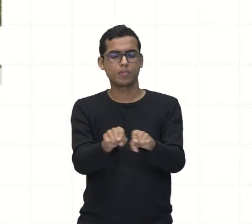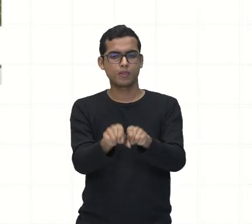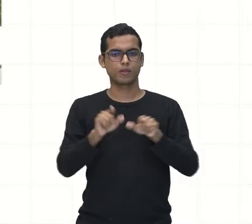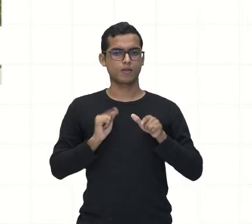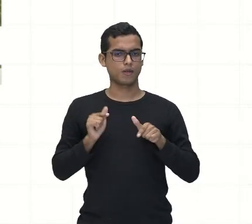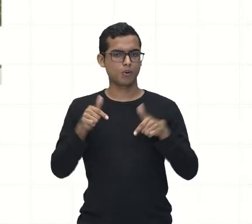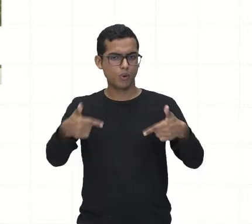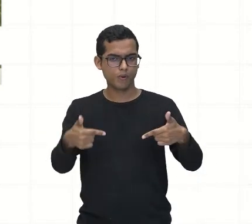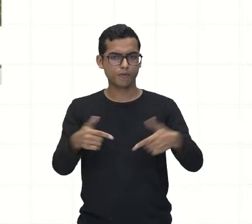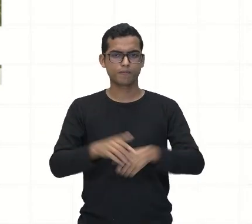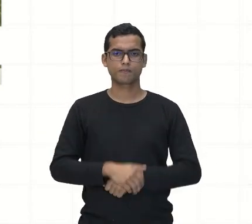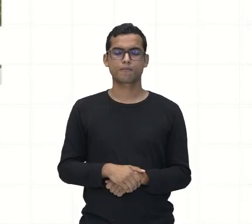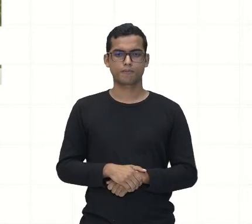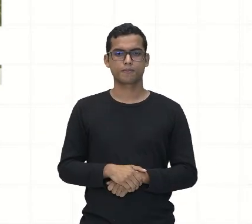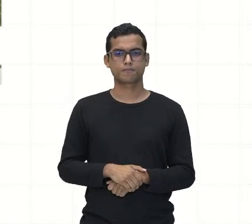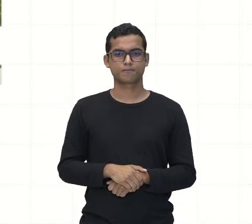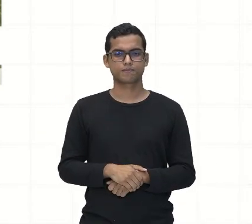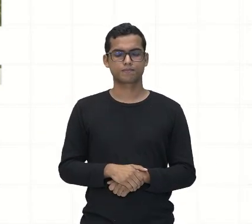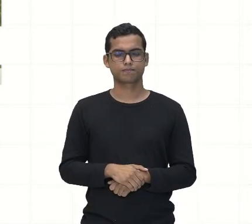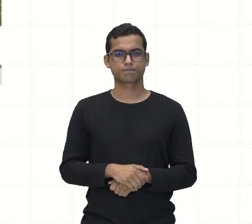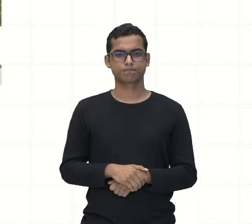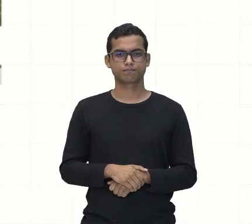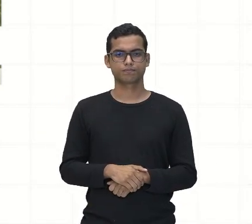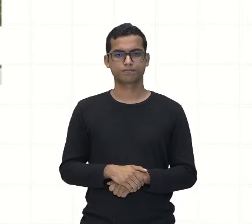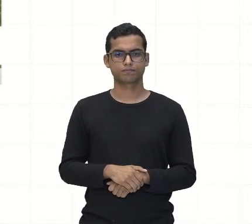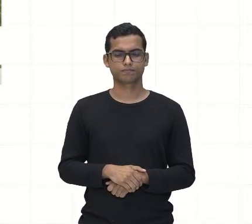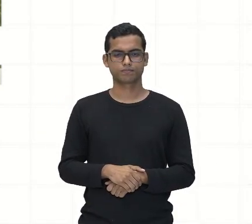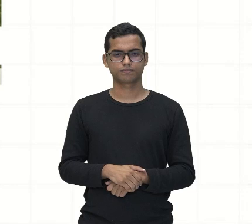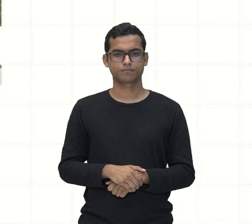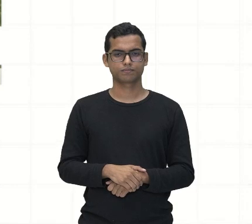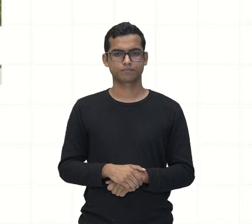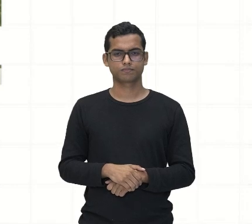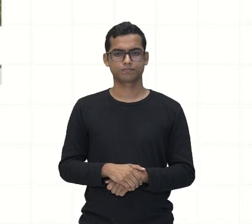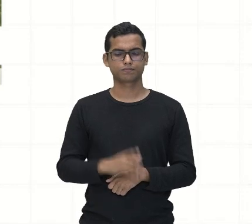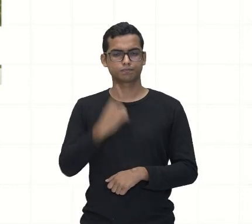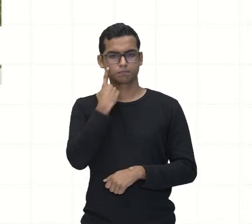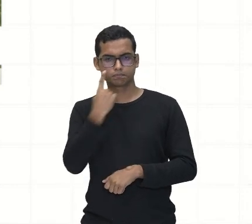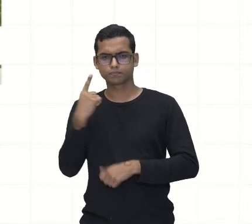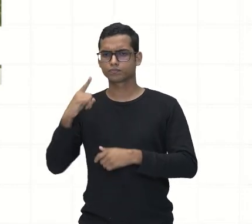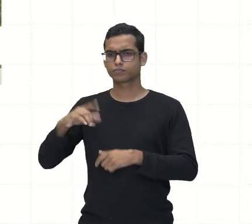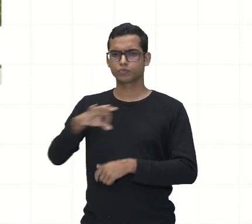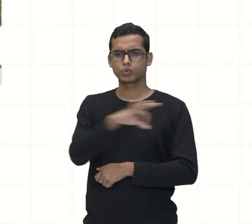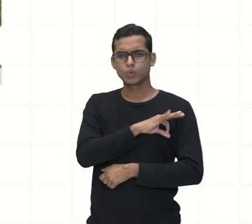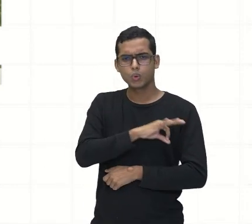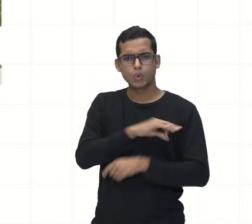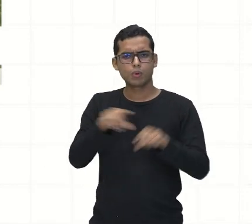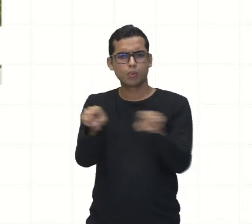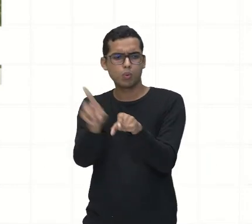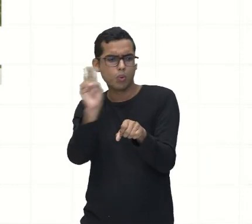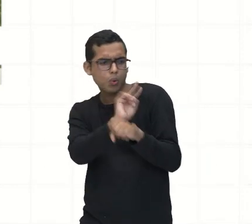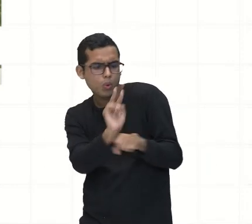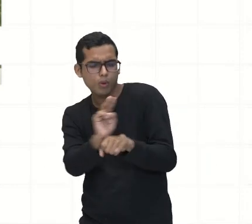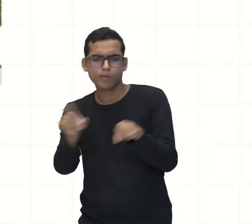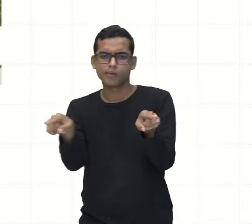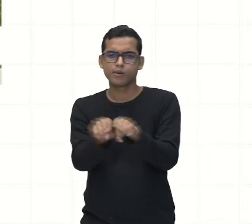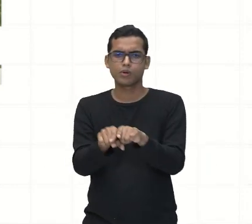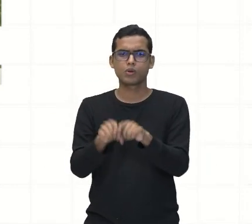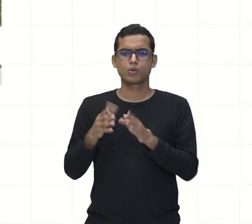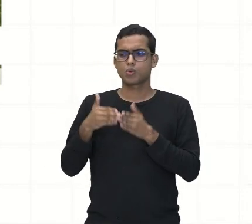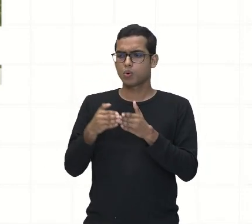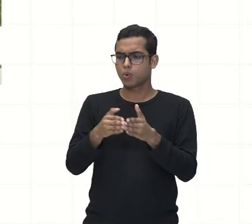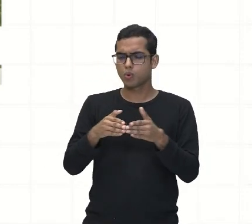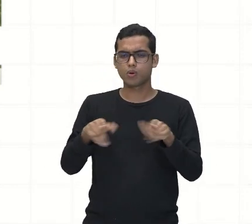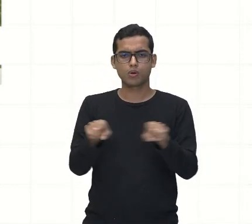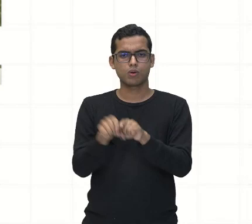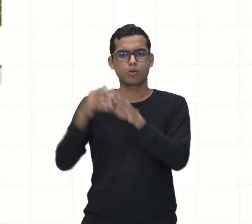ações desenvolvidas, que foram inspeções, patrulhamentos terrestres e navais,